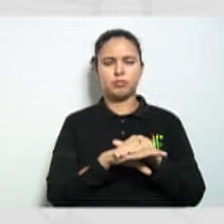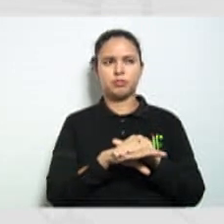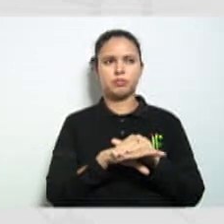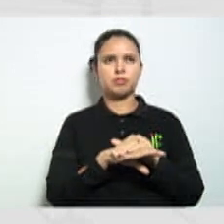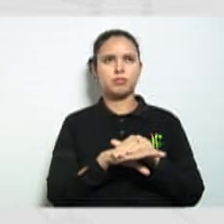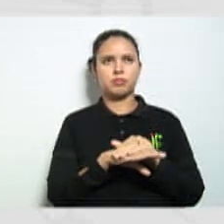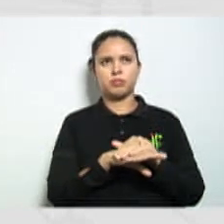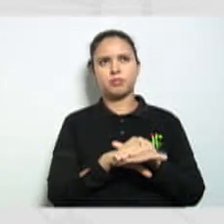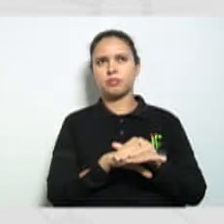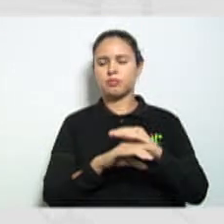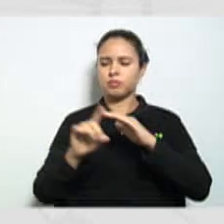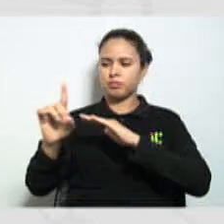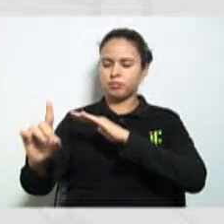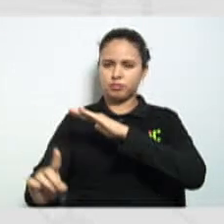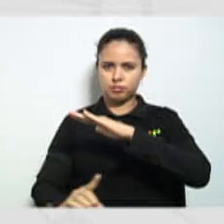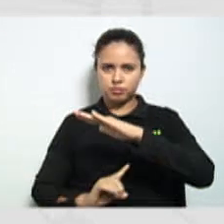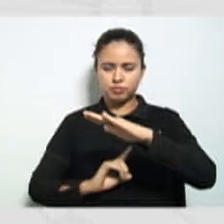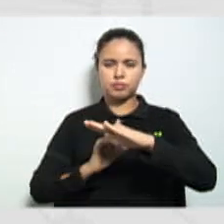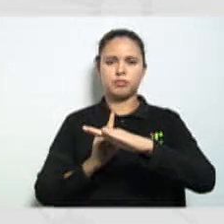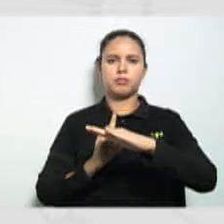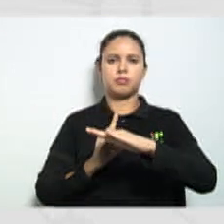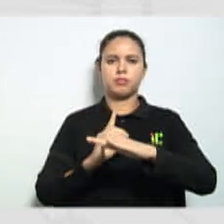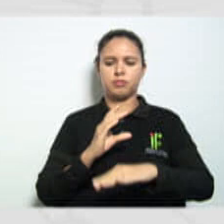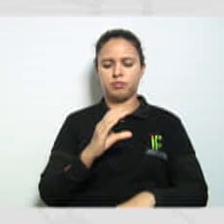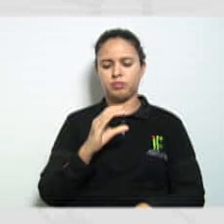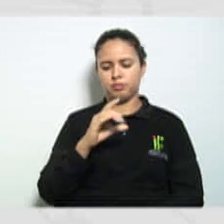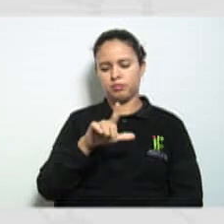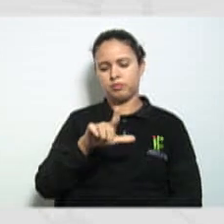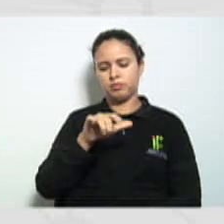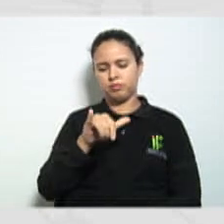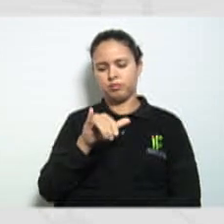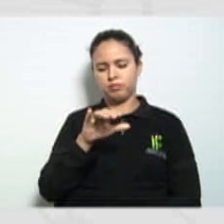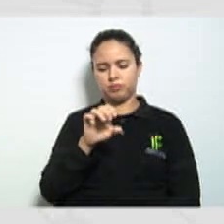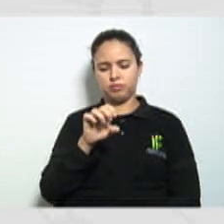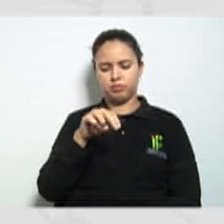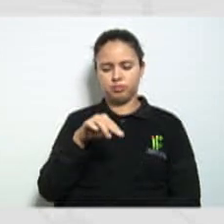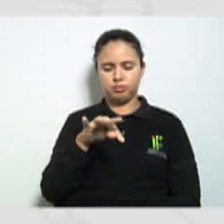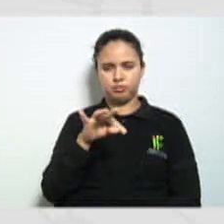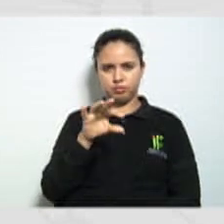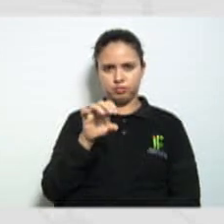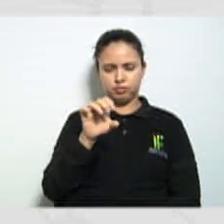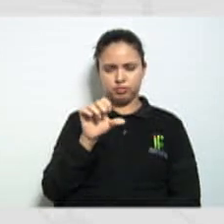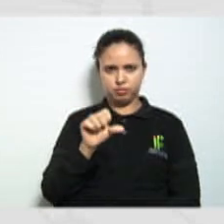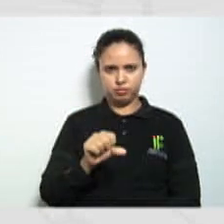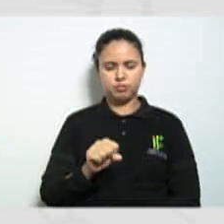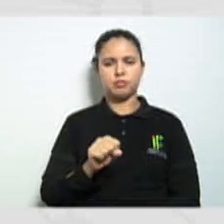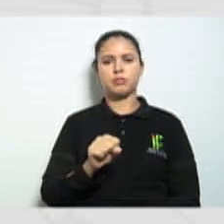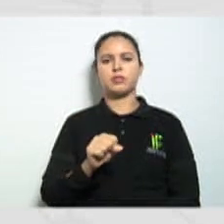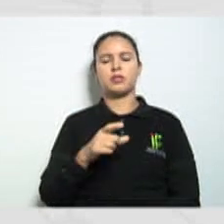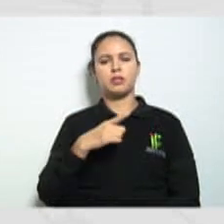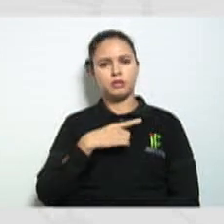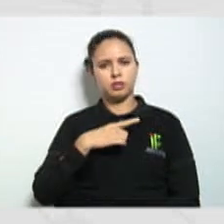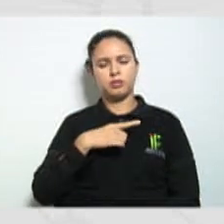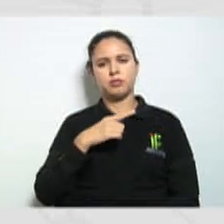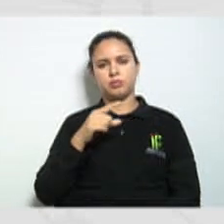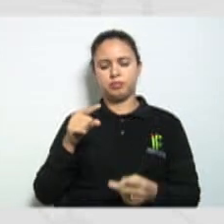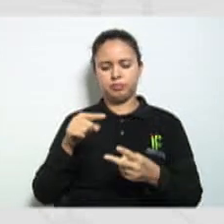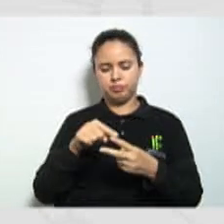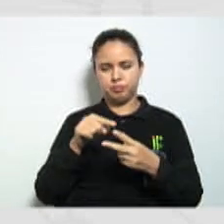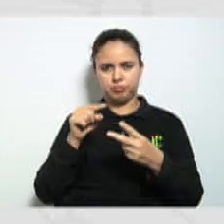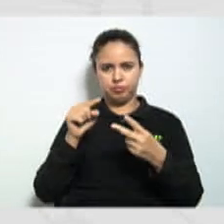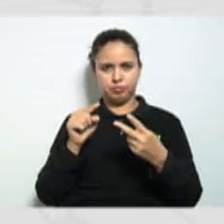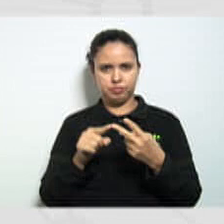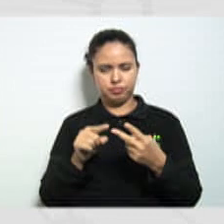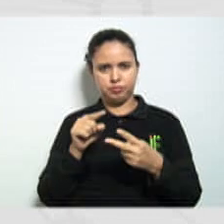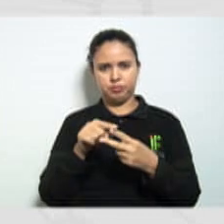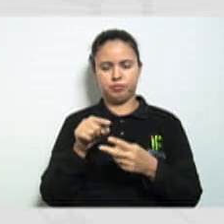correto? Clientes nós podemos ter tanto no ativo circulante como no outro, ó, no